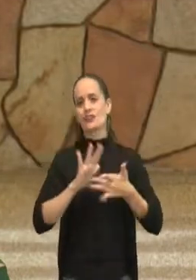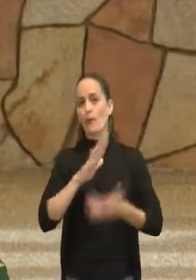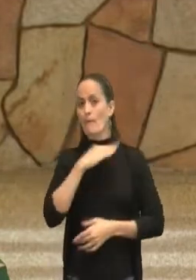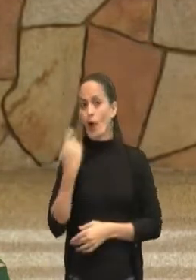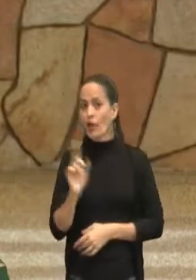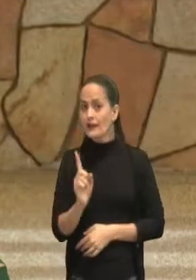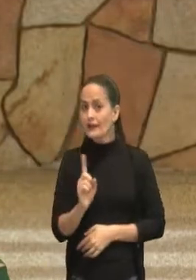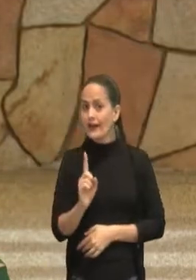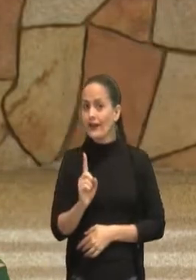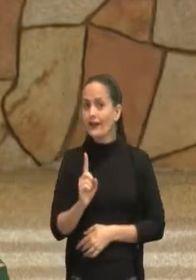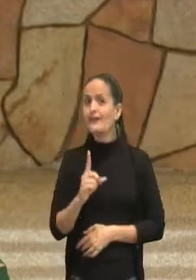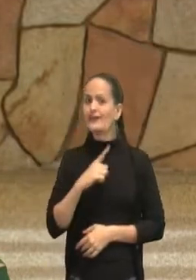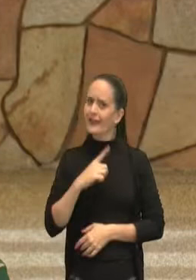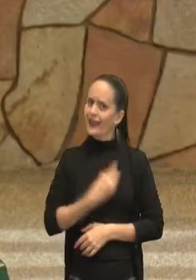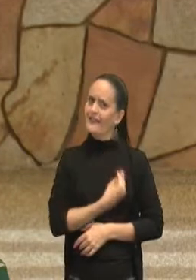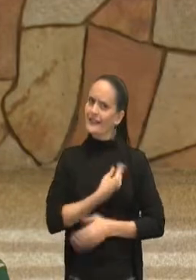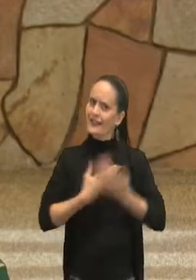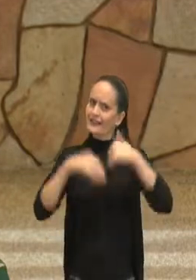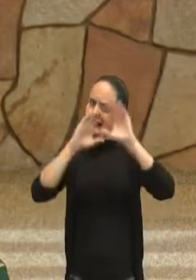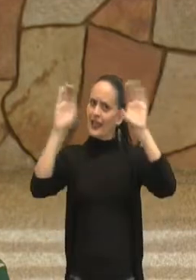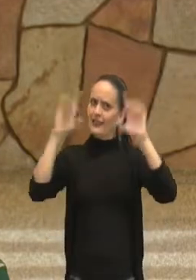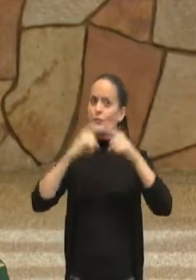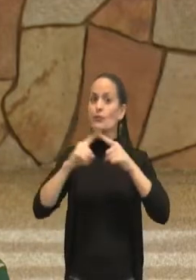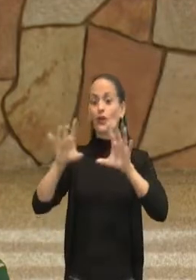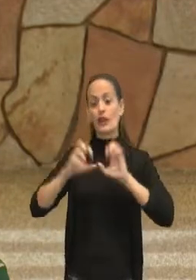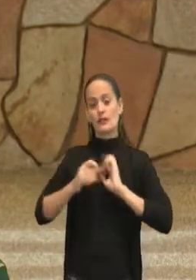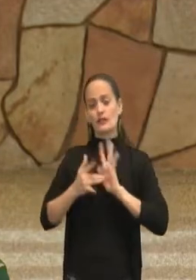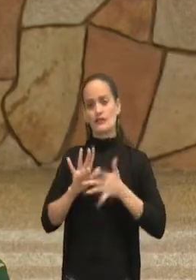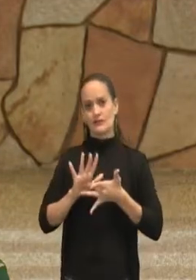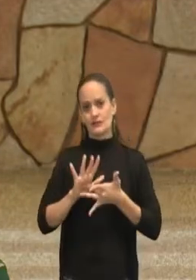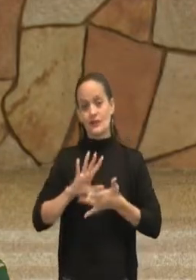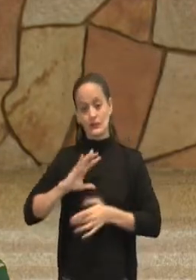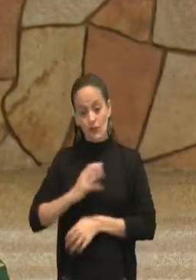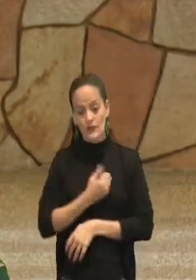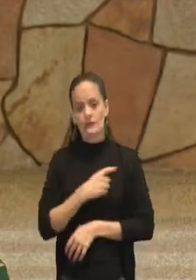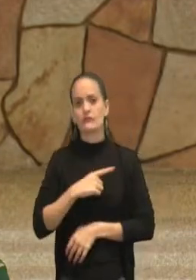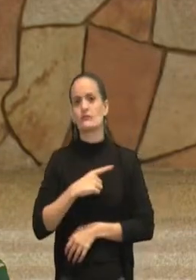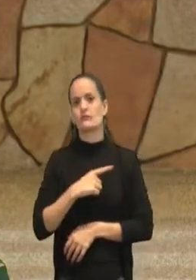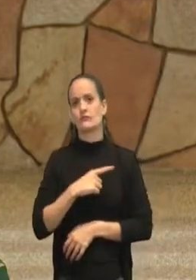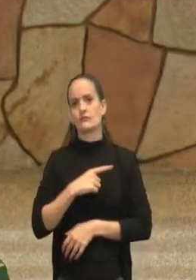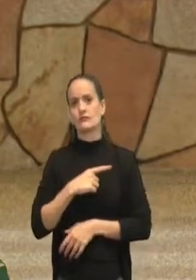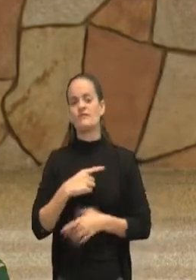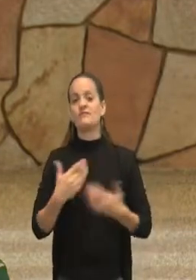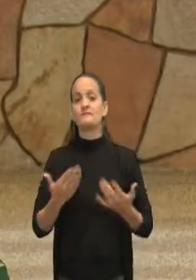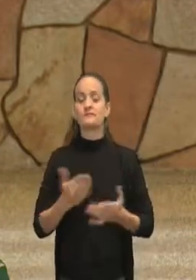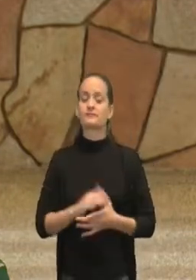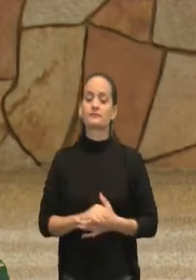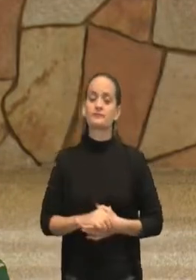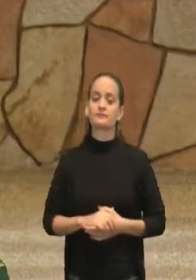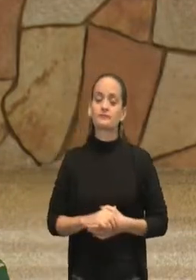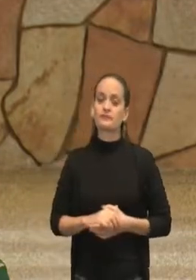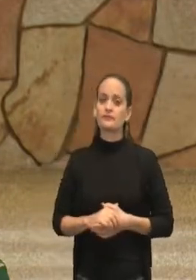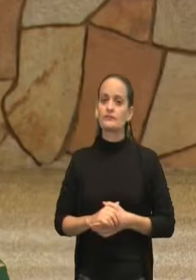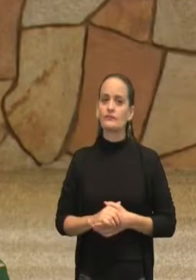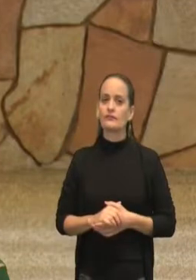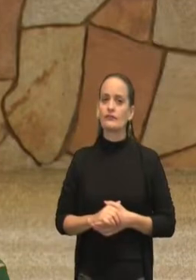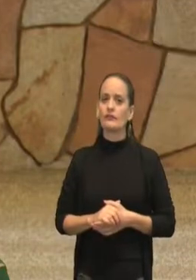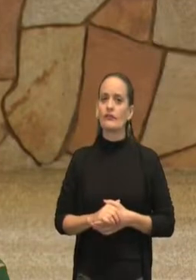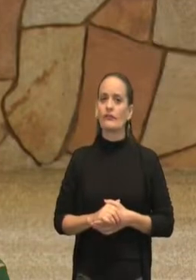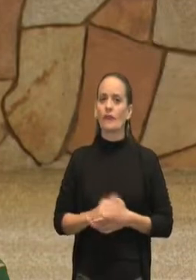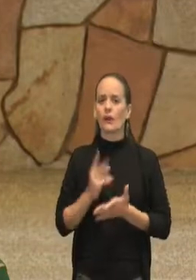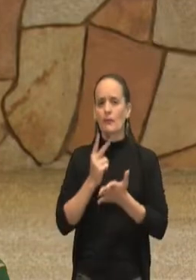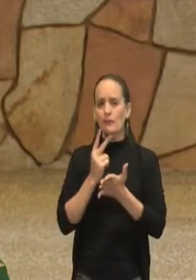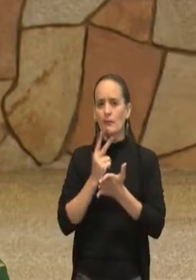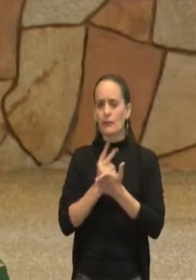mas vai ter a vida eterna. Nós temos uma ilustração muito clara disso, ainda no começo